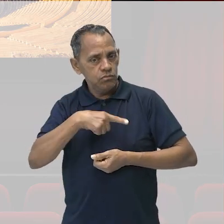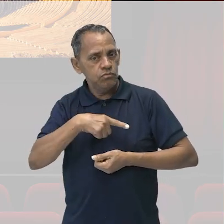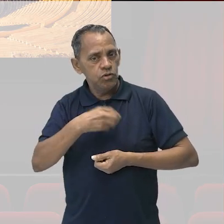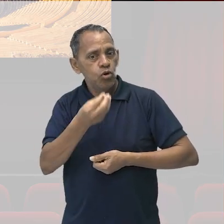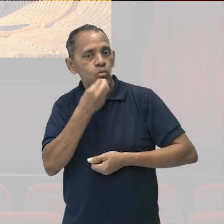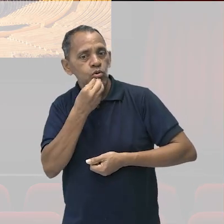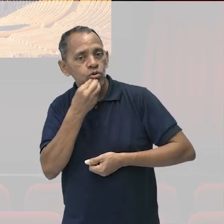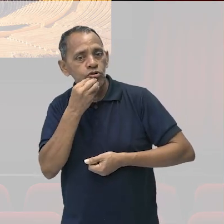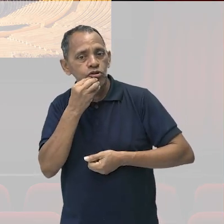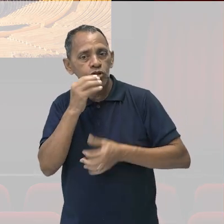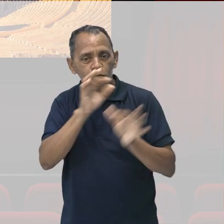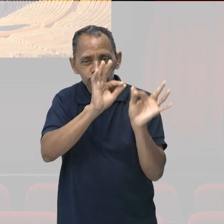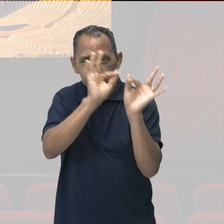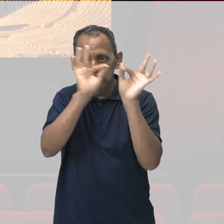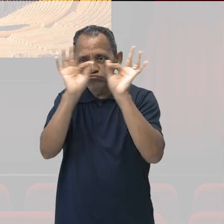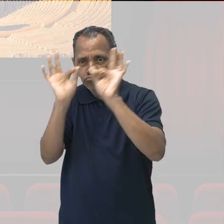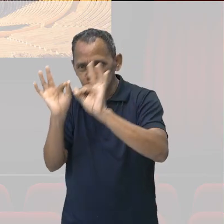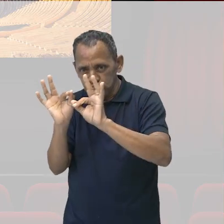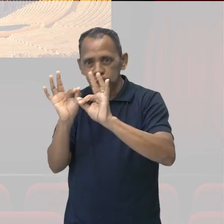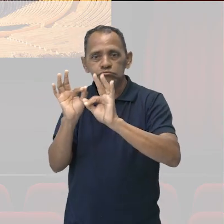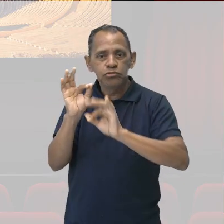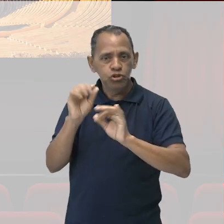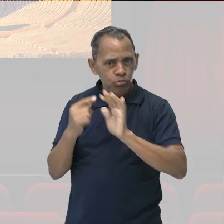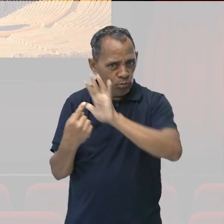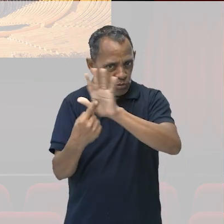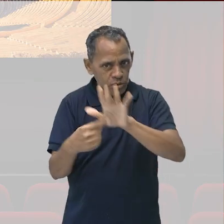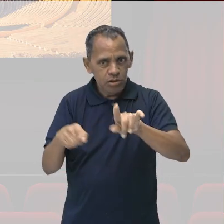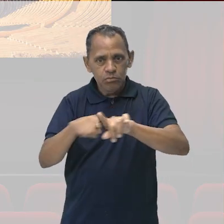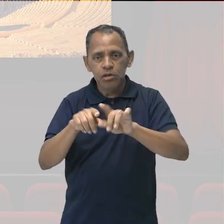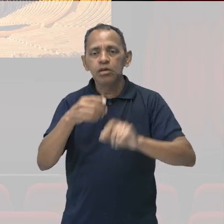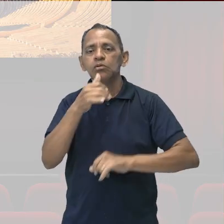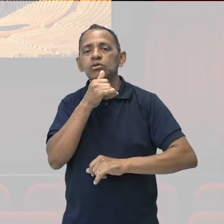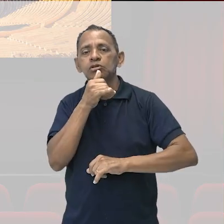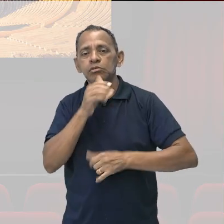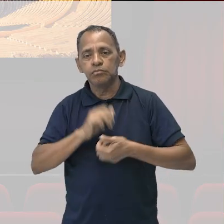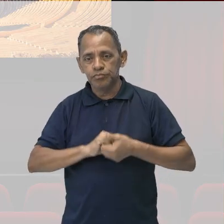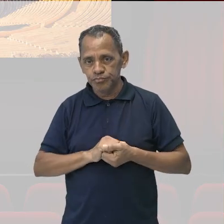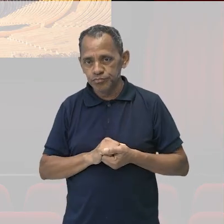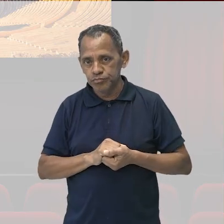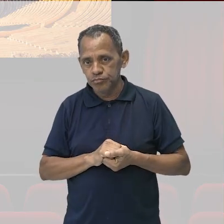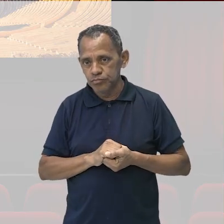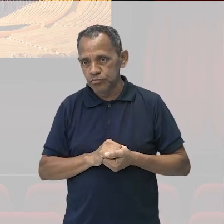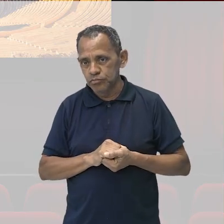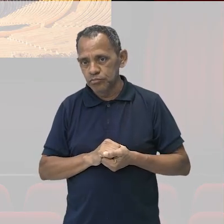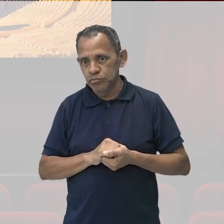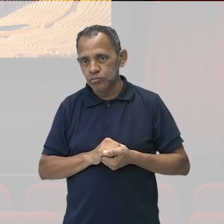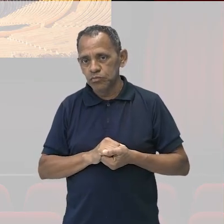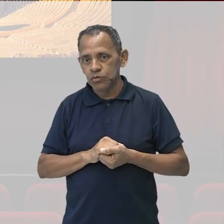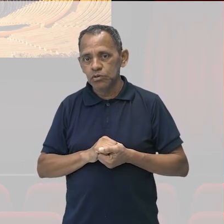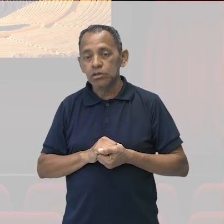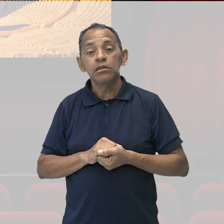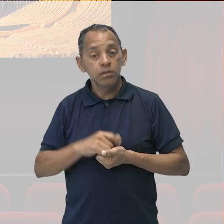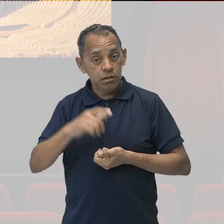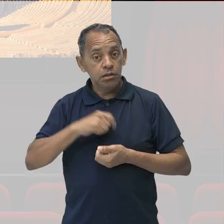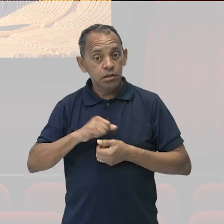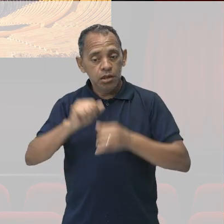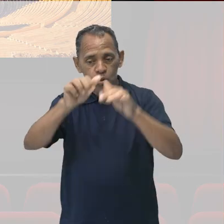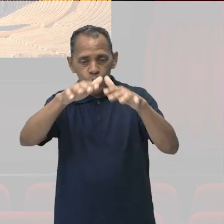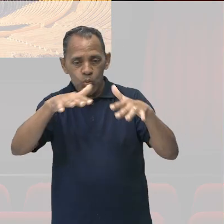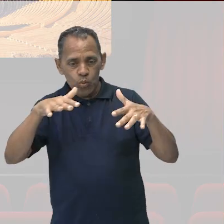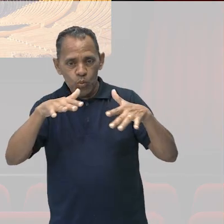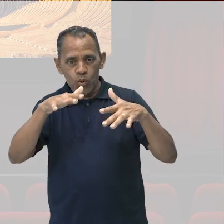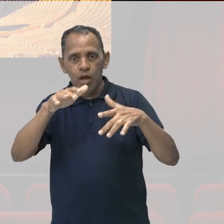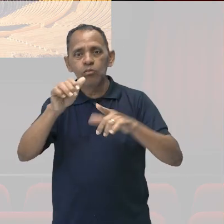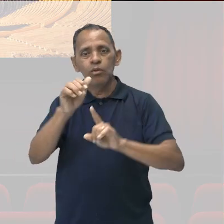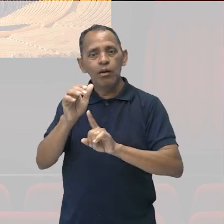oportunidade de assistir a um espetáculo desse estilo, por exemplo, terá, por exemplo, um cenário